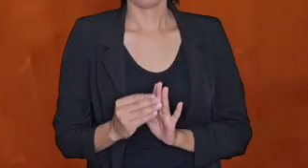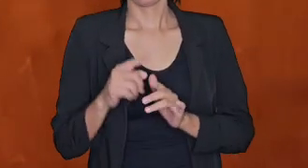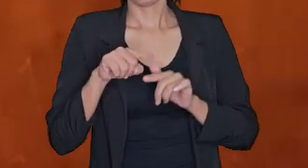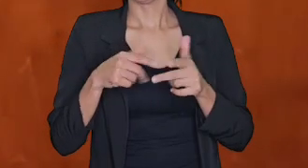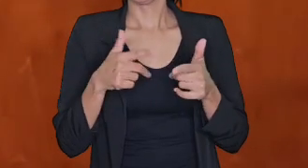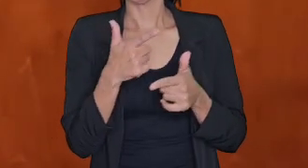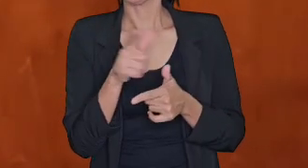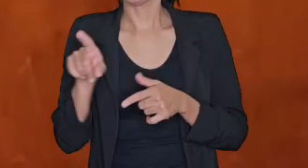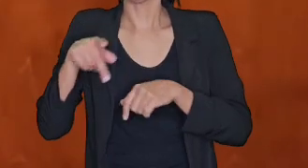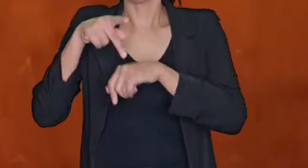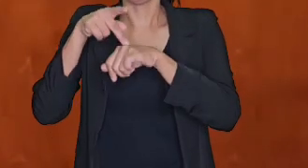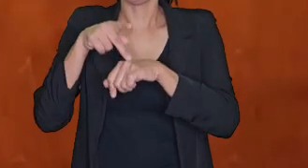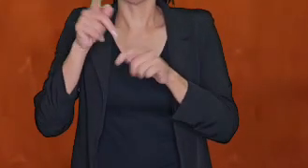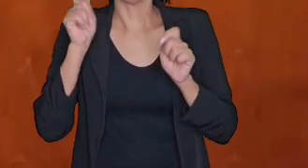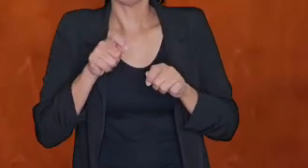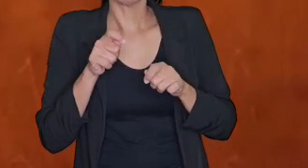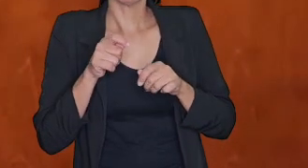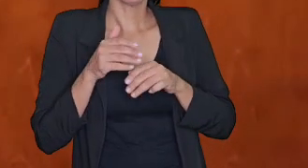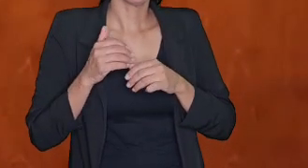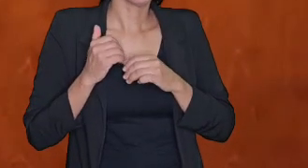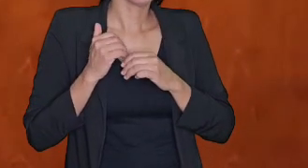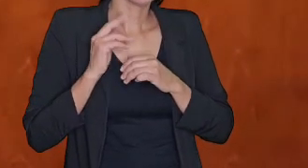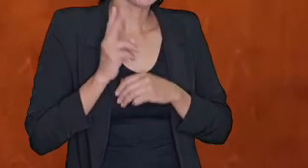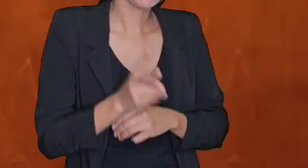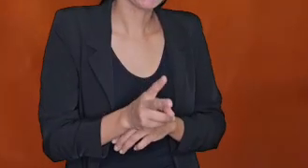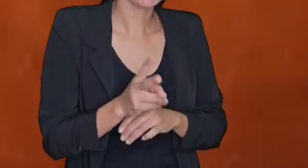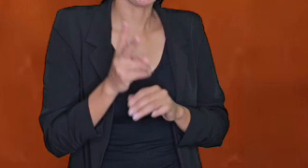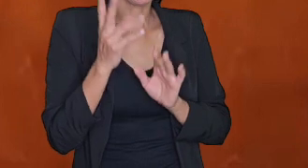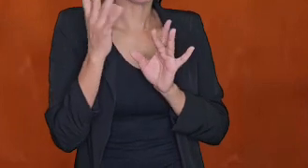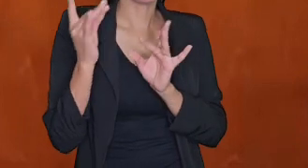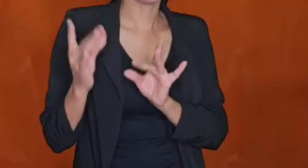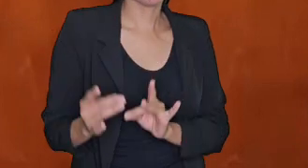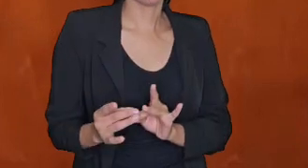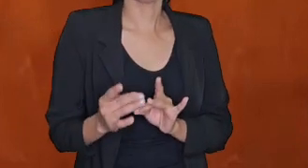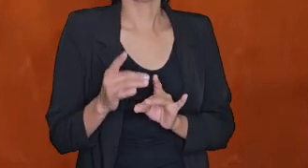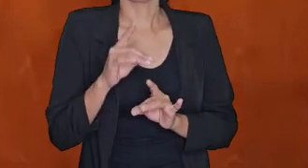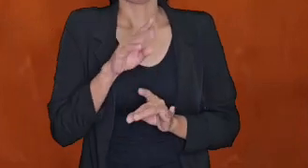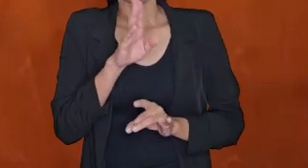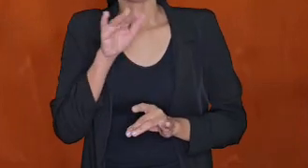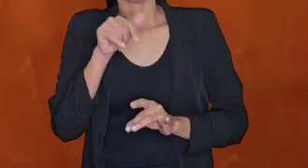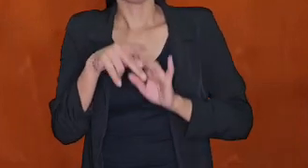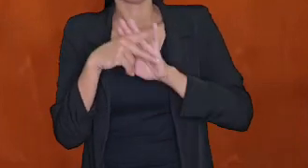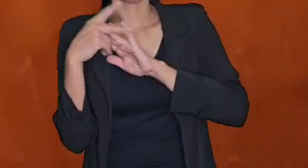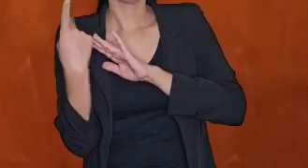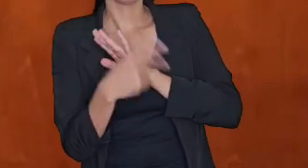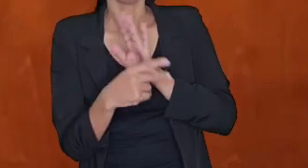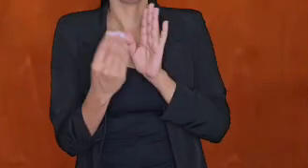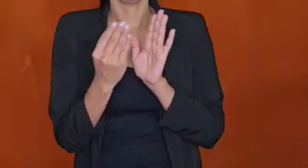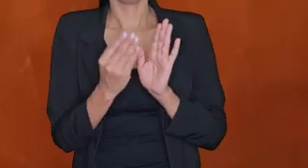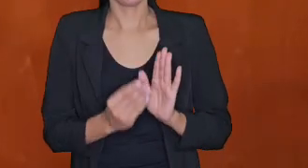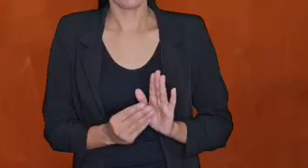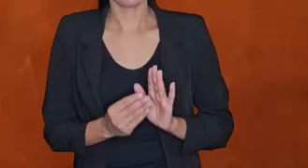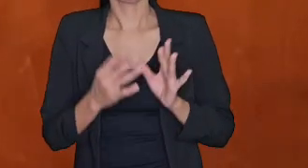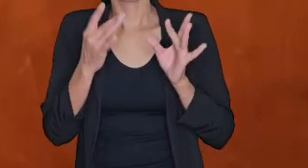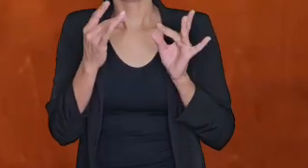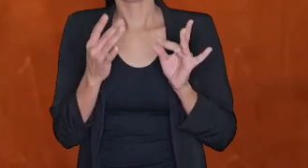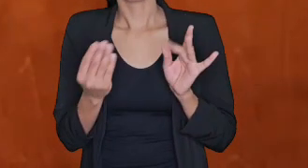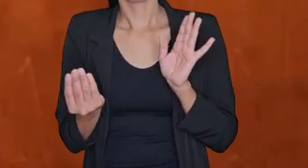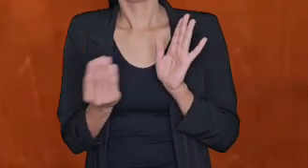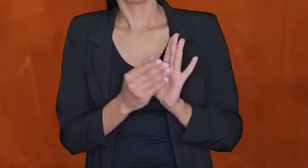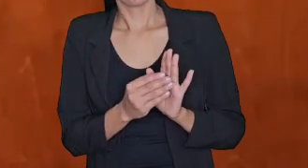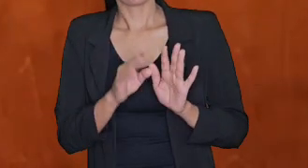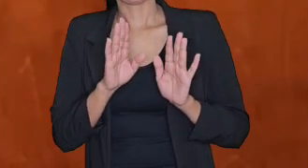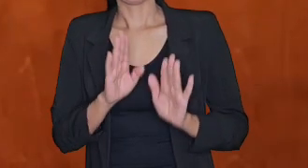você descreve os bens no exterior. Você acha que deveria manter essa descrição dos bens, os bens do